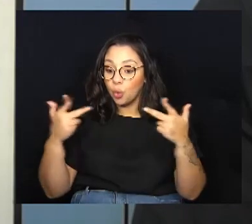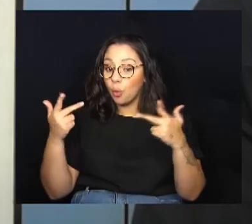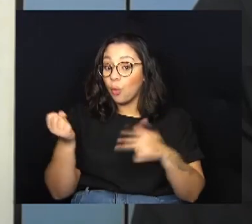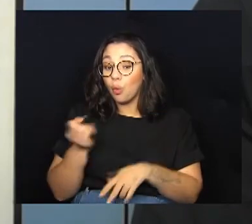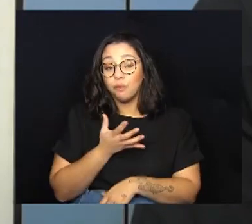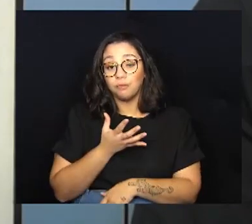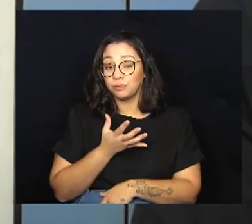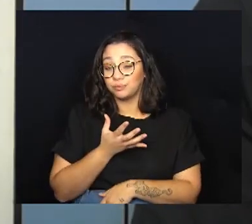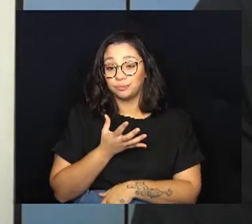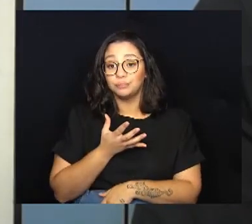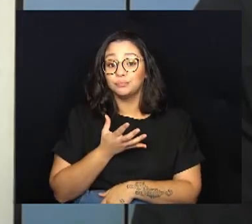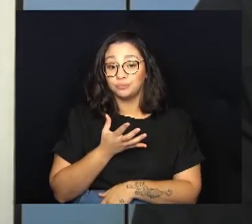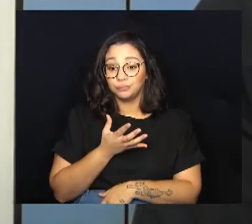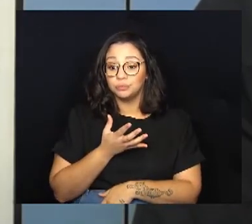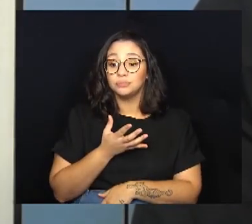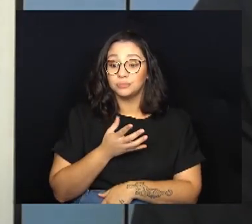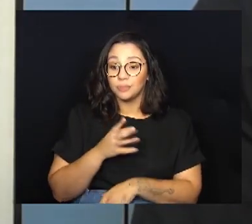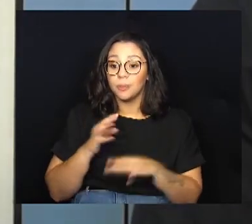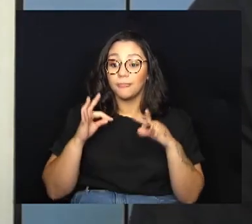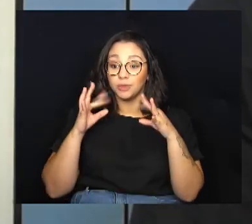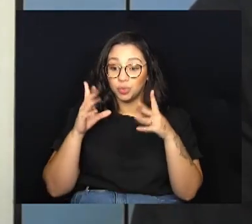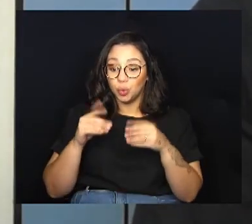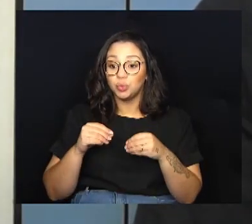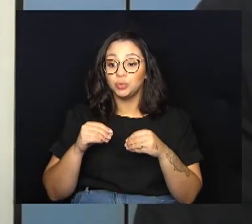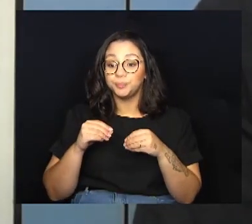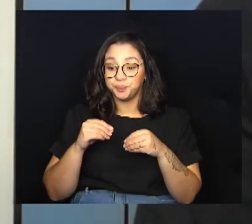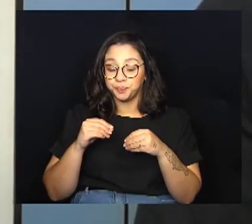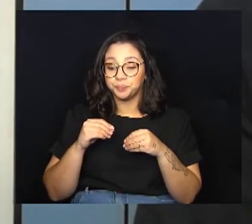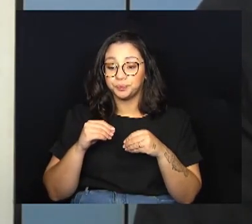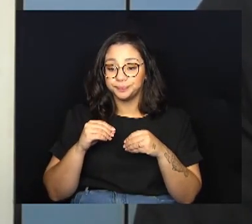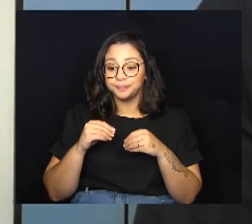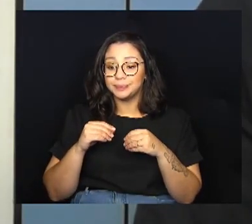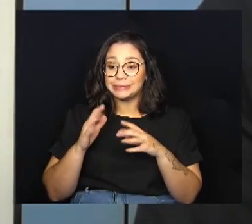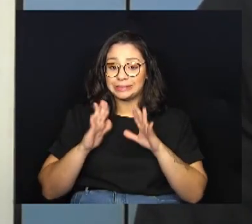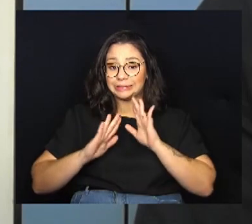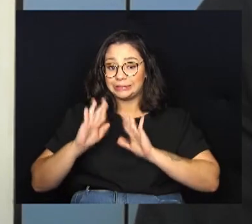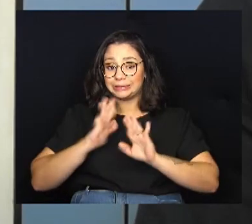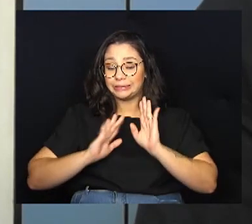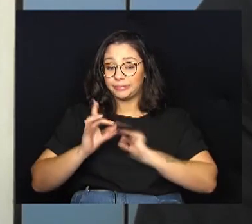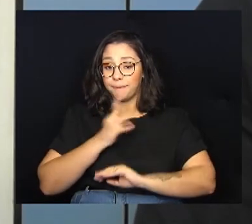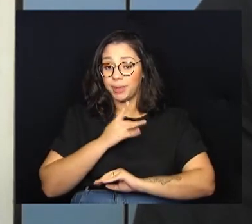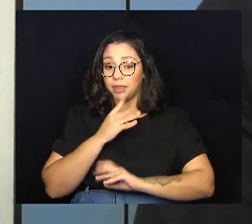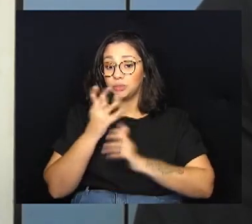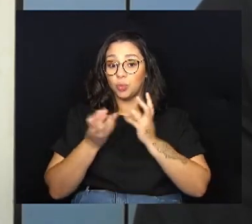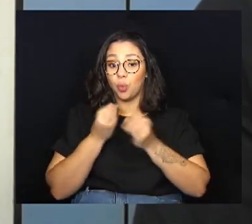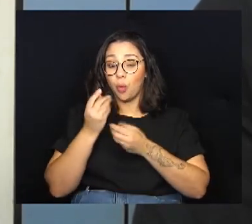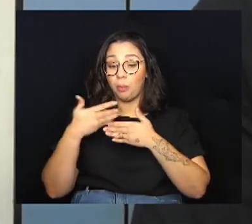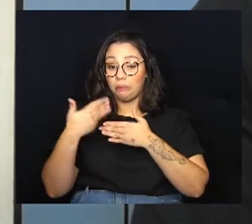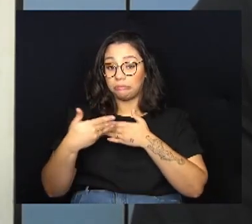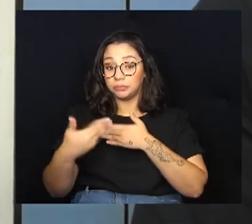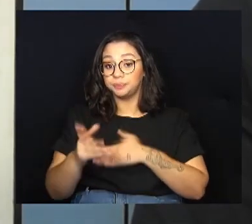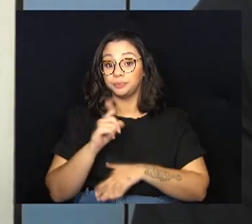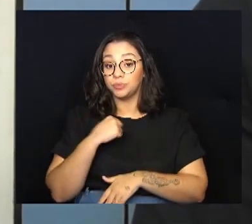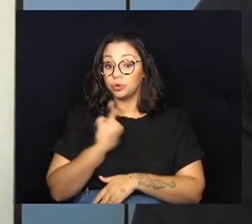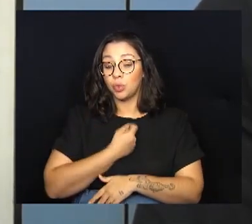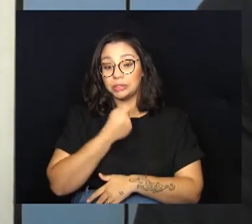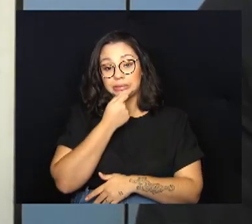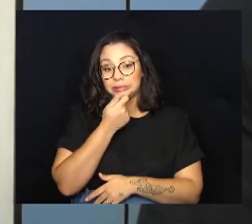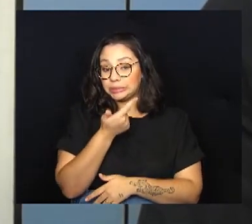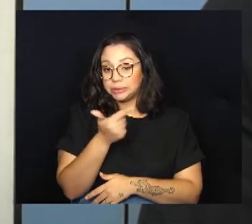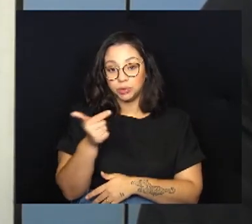lei preconiza e interferindo, inclusive, na imagem e na eficácia e na opinião pública, vamos